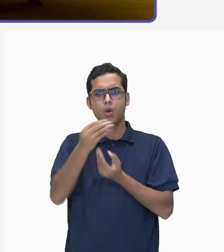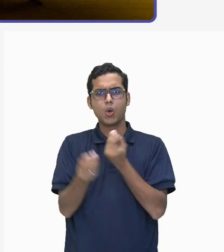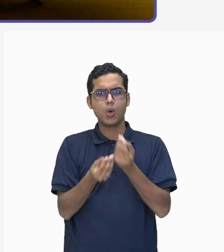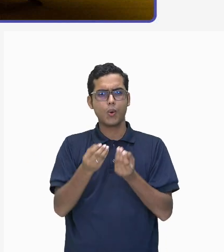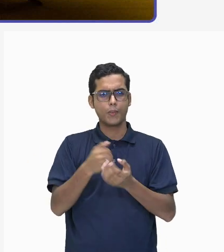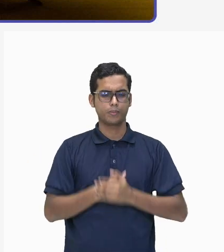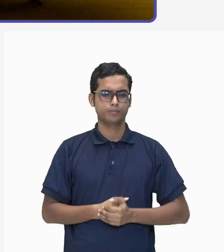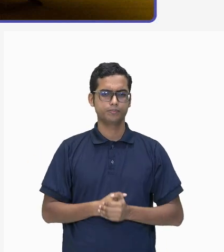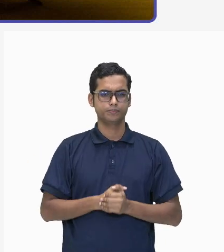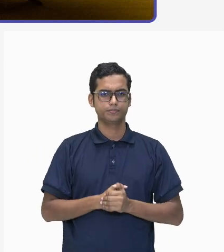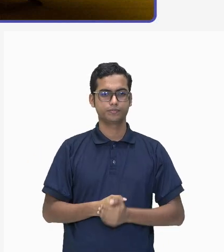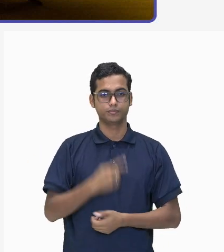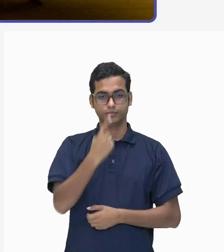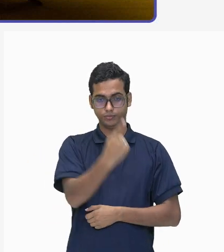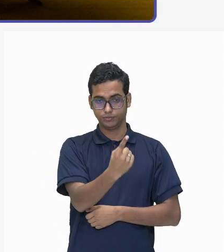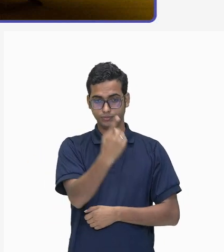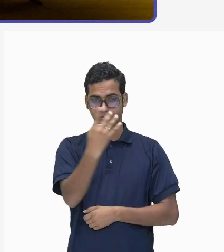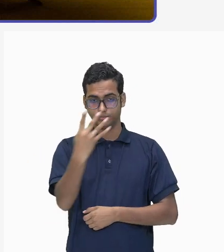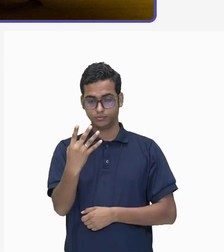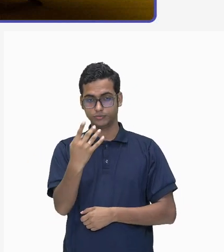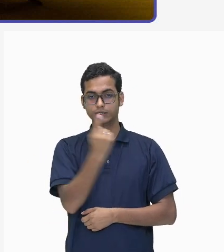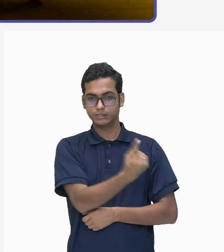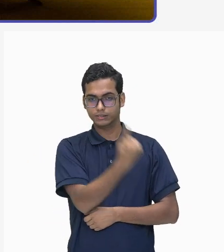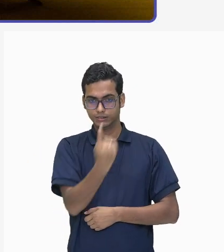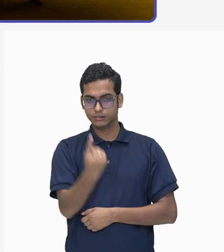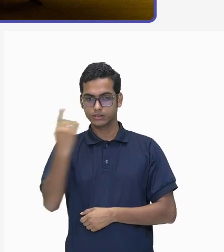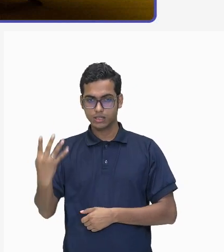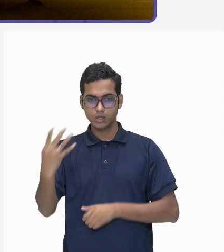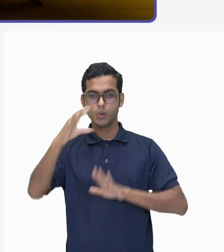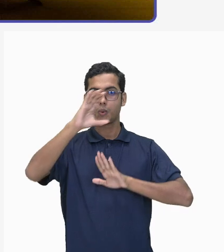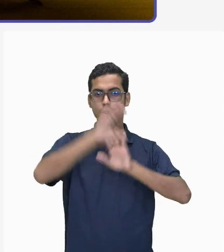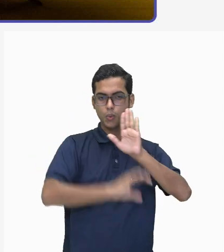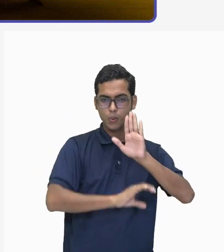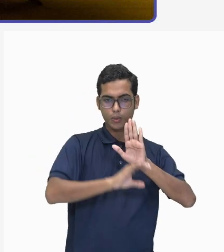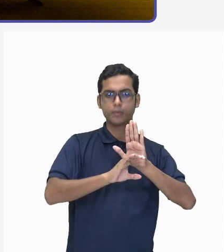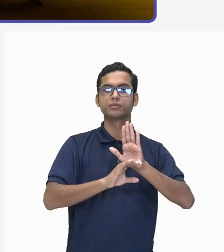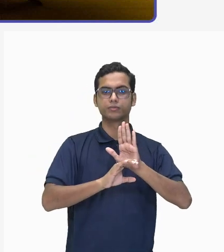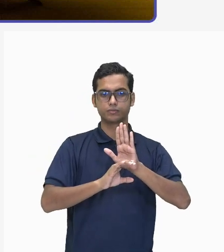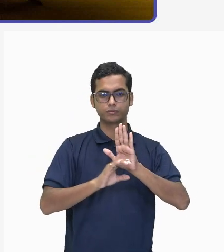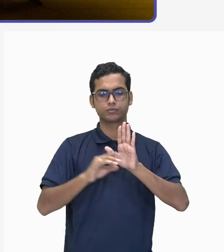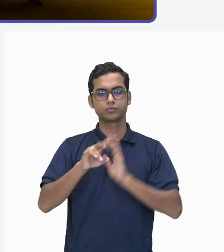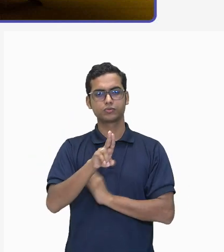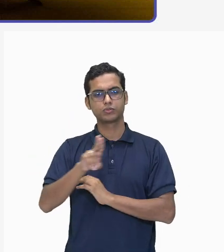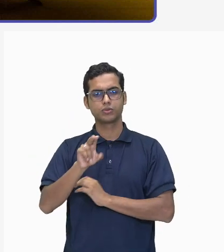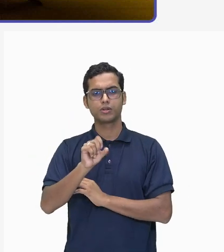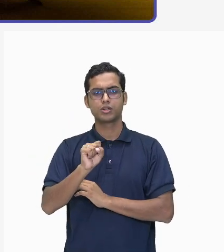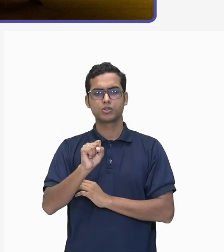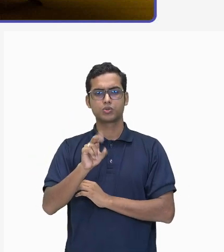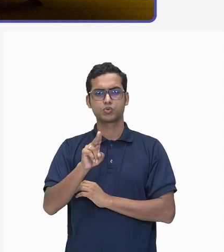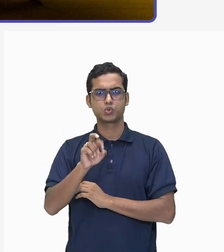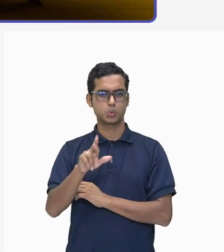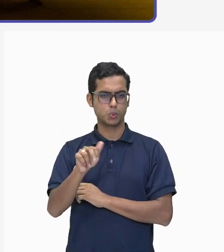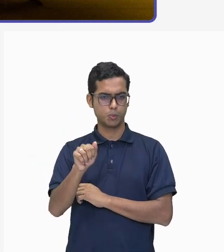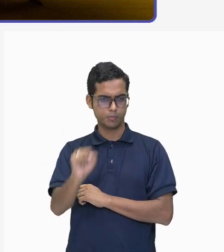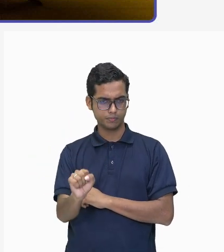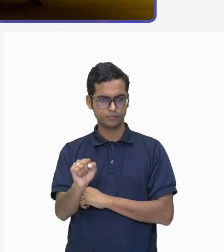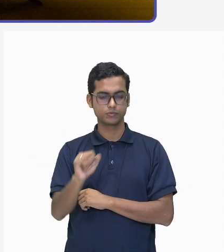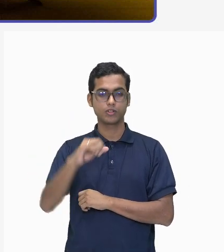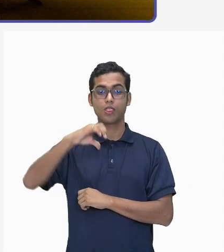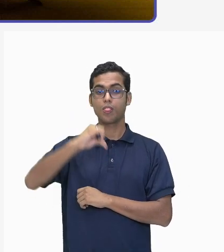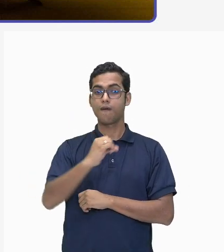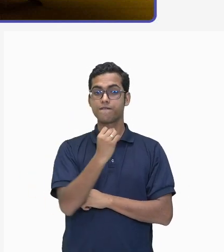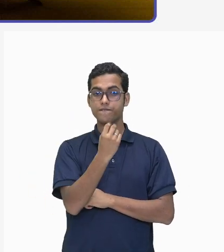são 114 capítulos que nós vamos chamar de suras, onde 92 deles